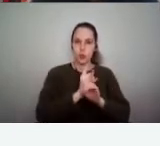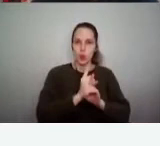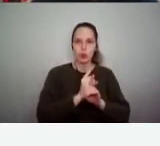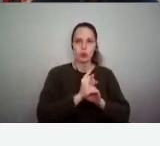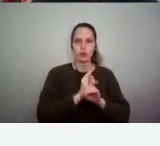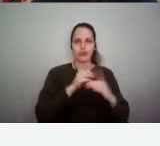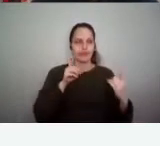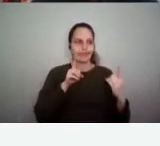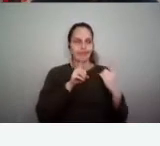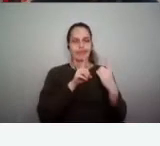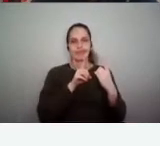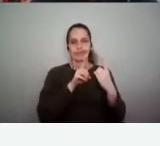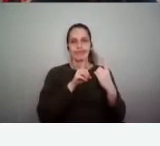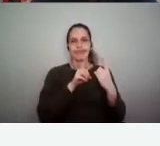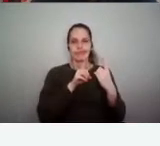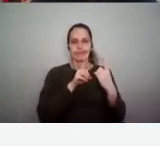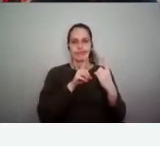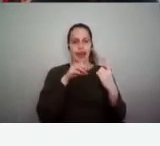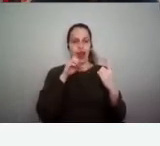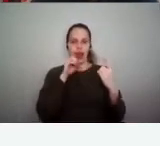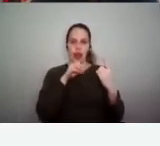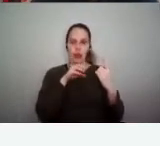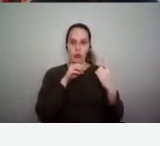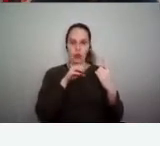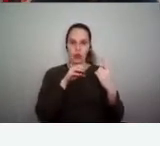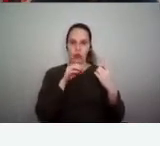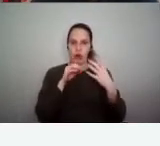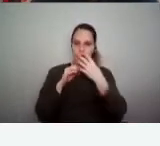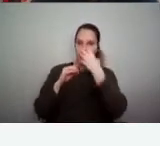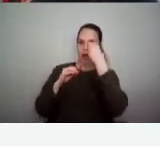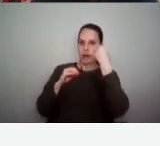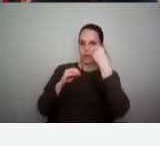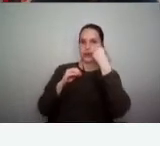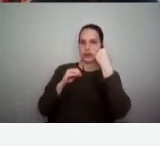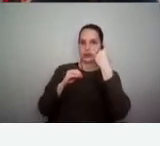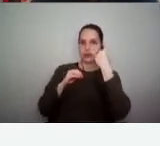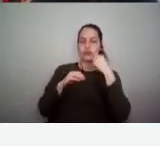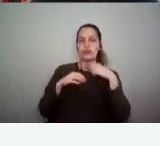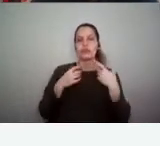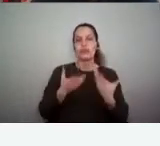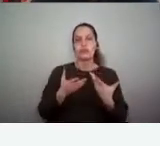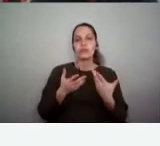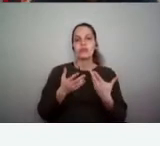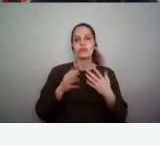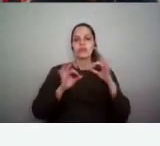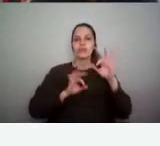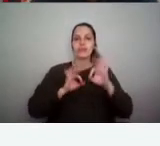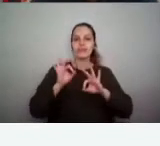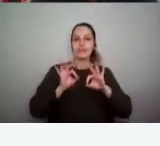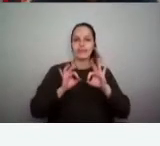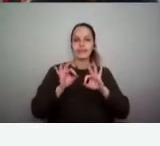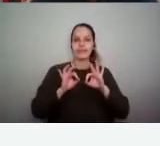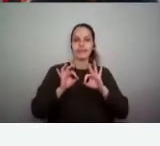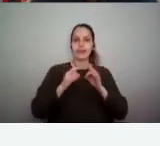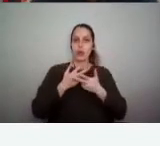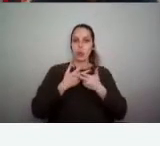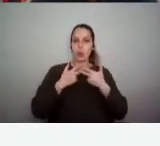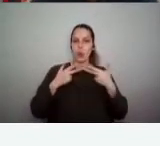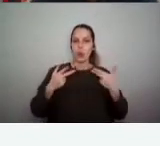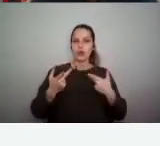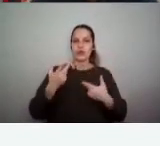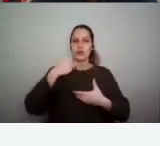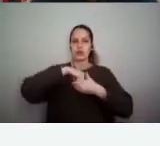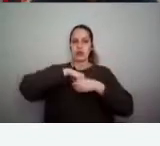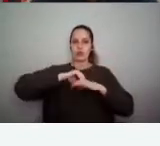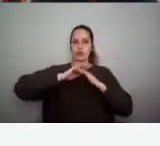sujeito, educador educando, pelo arranjamento, através do arranjamento de coisas que a gente é. E foi assim